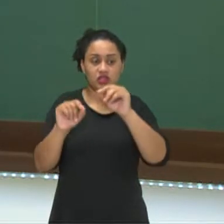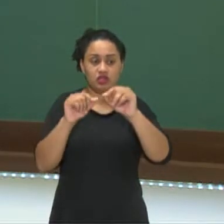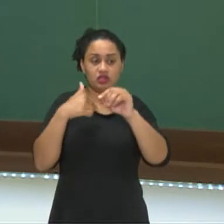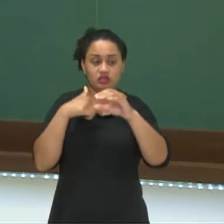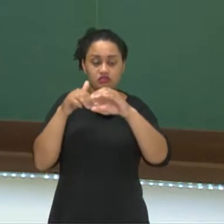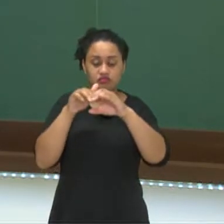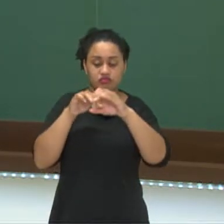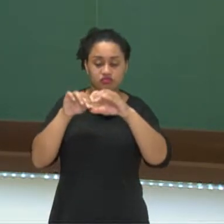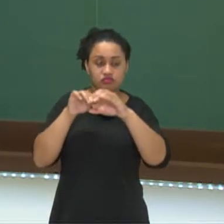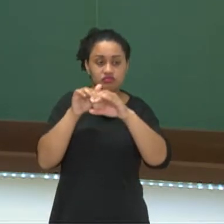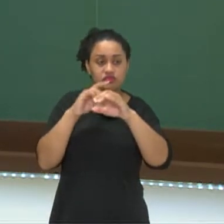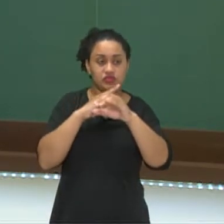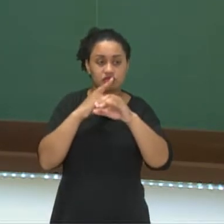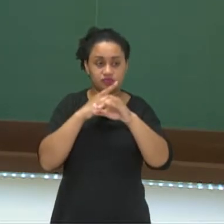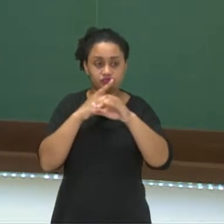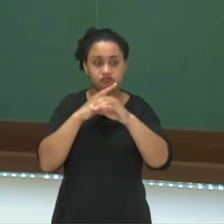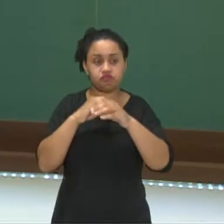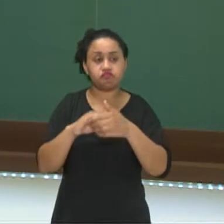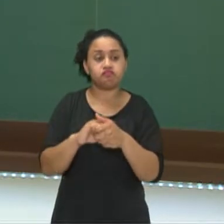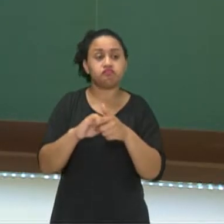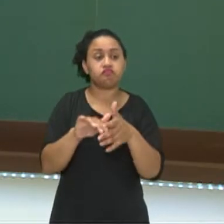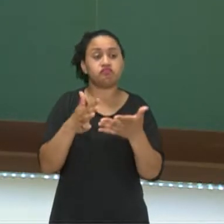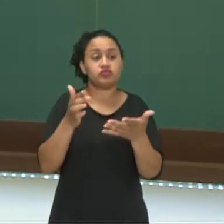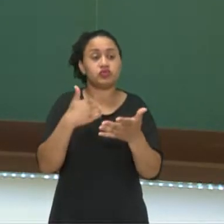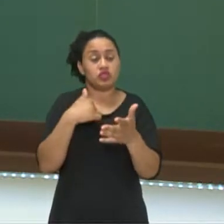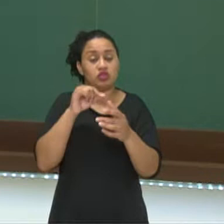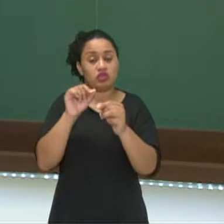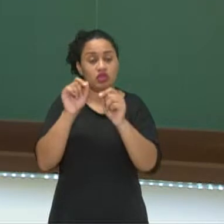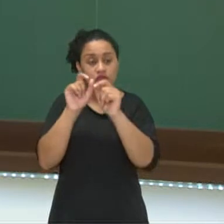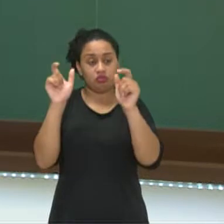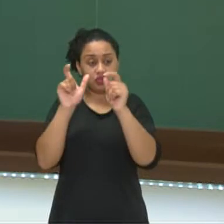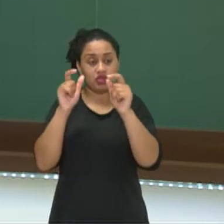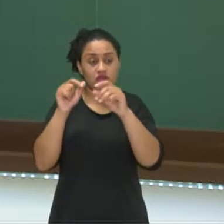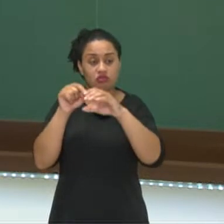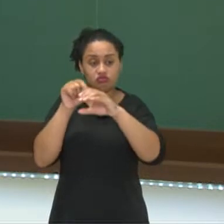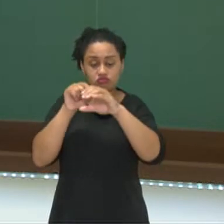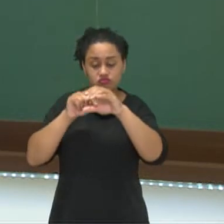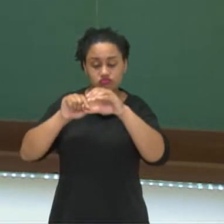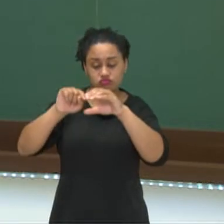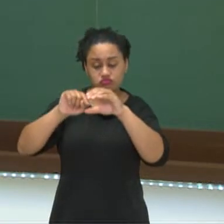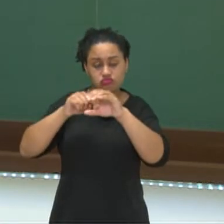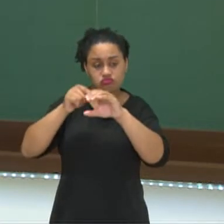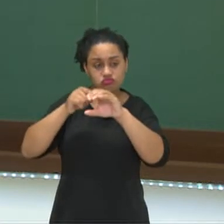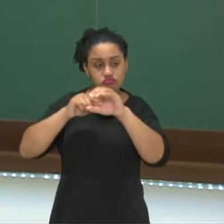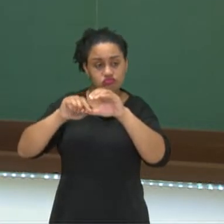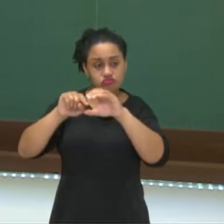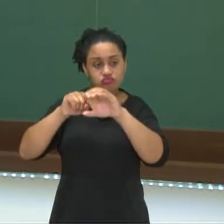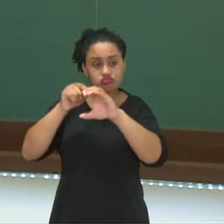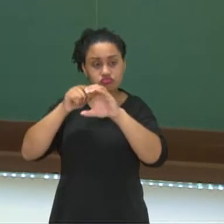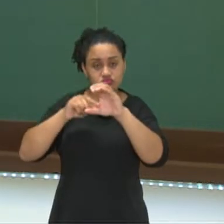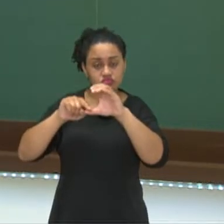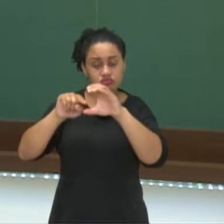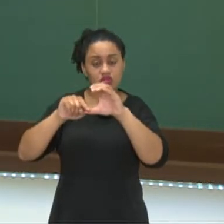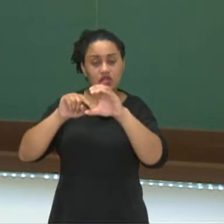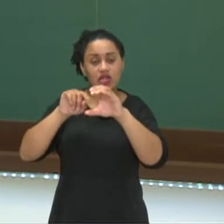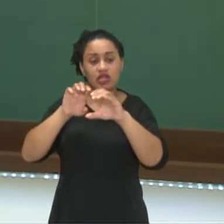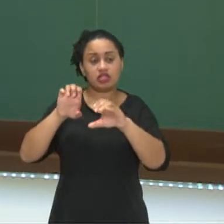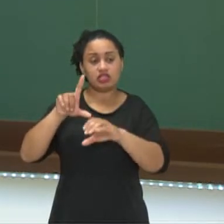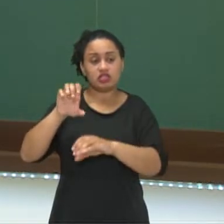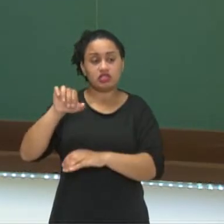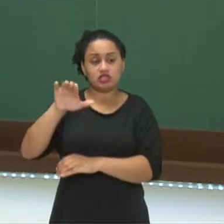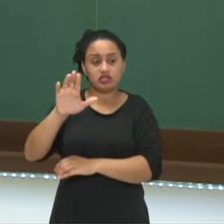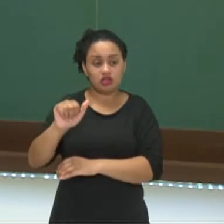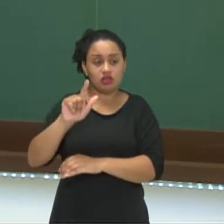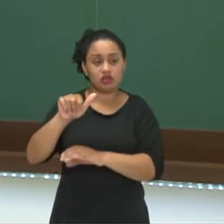tubo neural. Aqui chama atenção para essa cavidade interna, que é o celoma. O celoma é